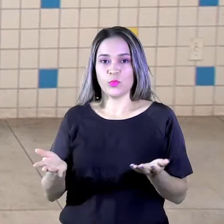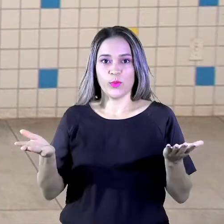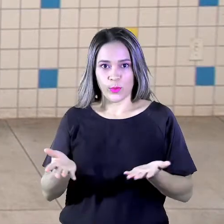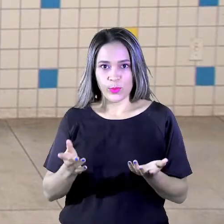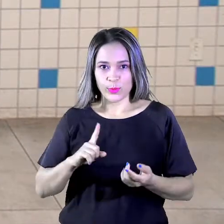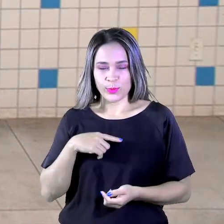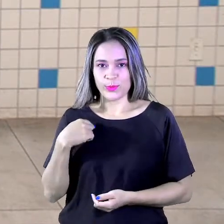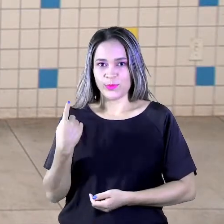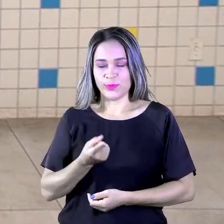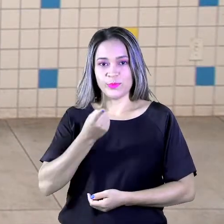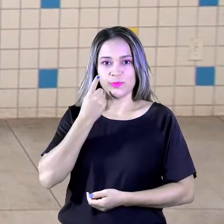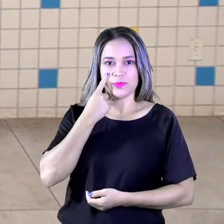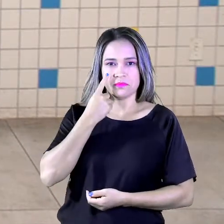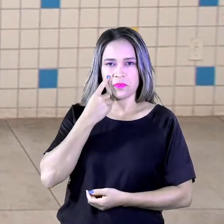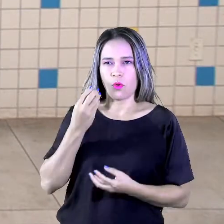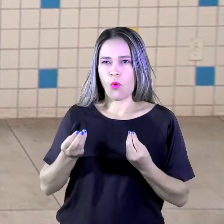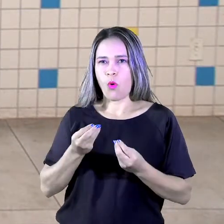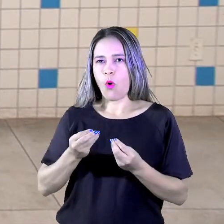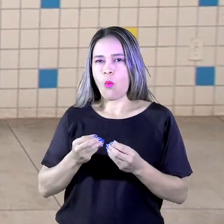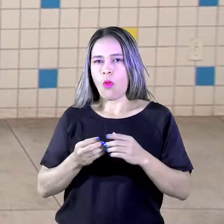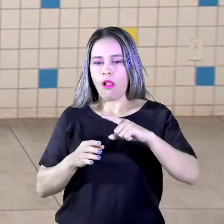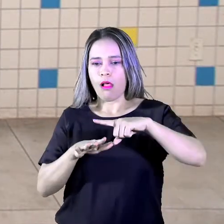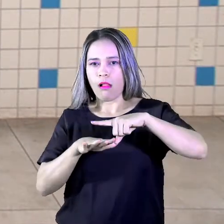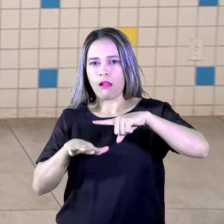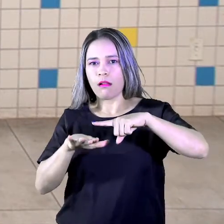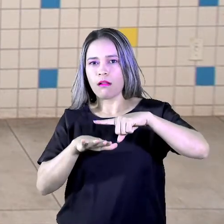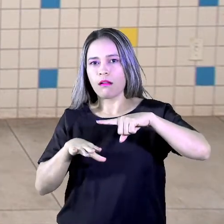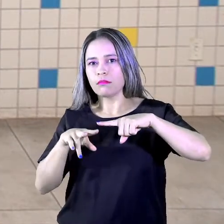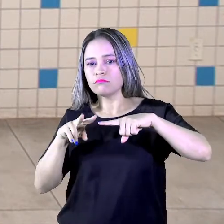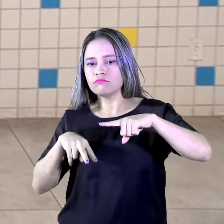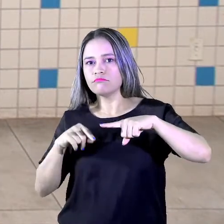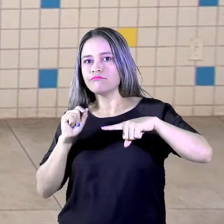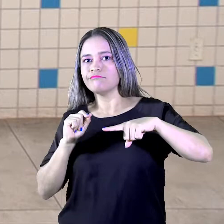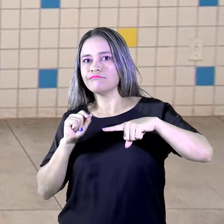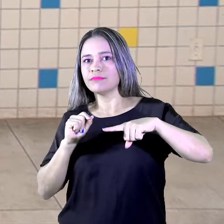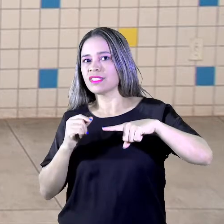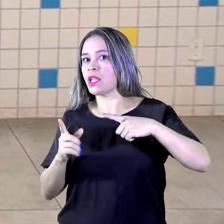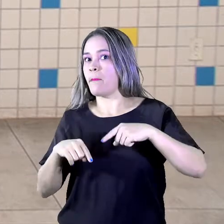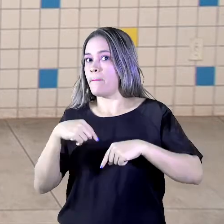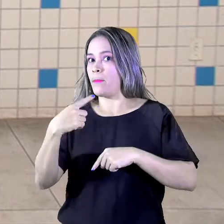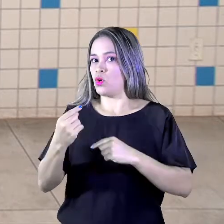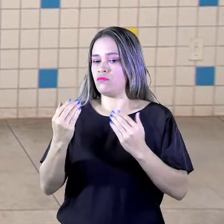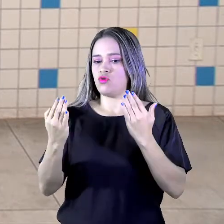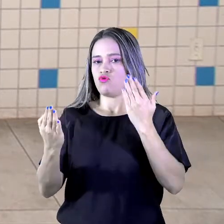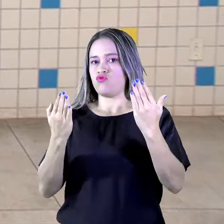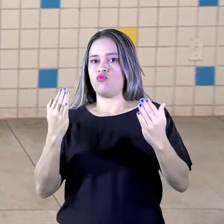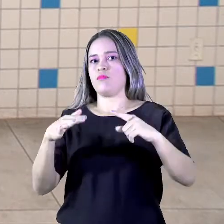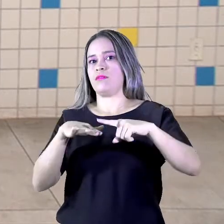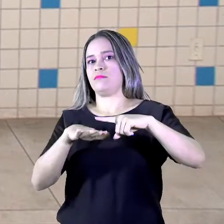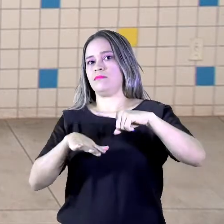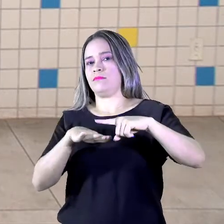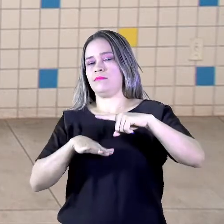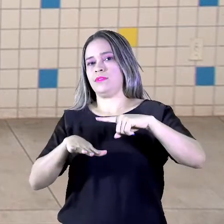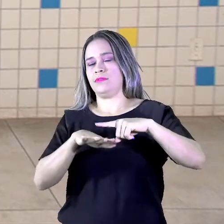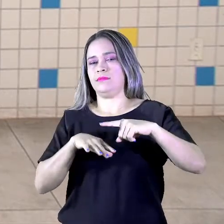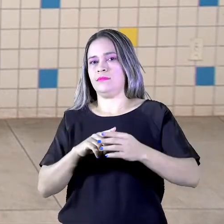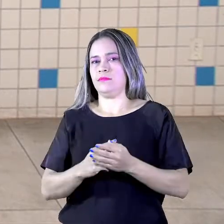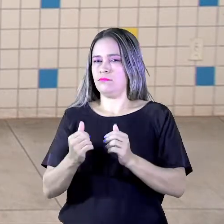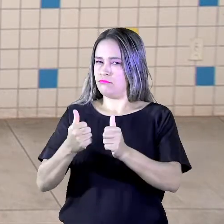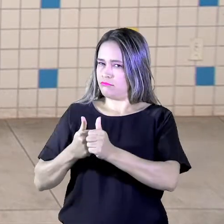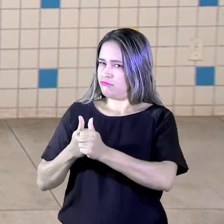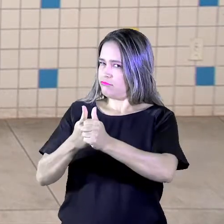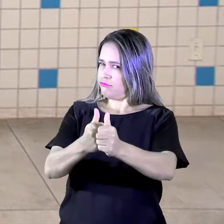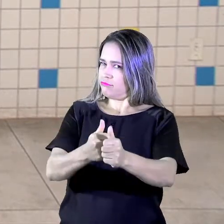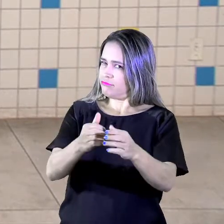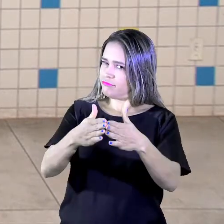vamos ver como se lê fração e depois nós vamos trabalhar também com comparação de fração. Me acompanhe, por